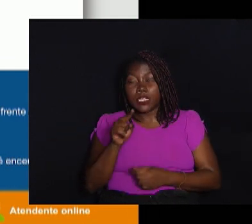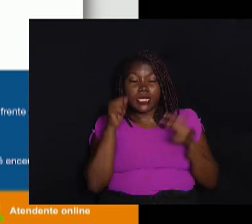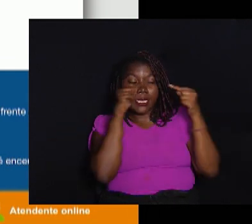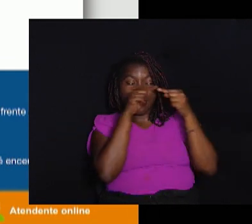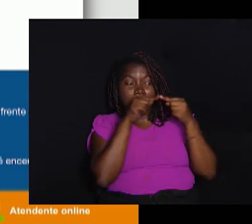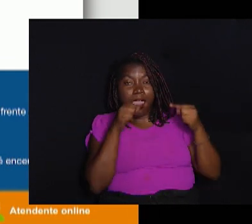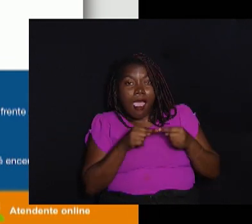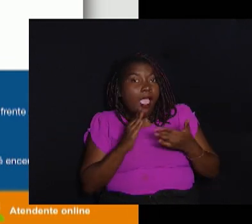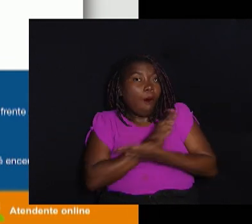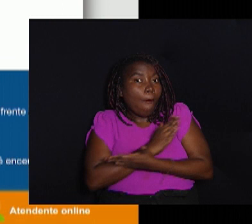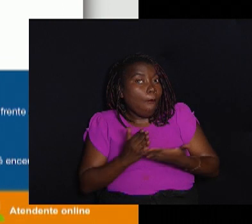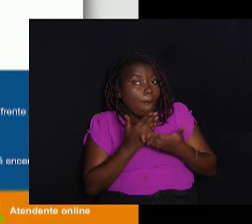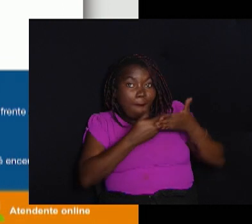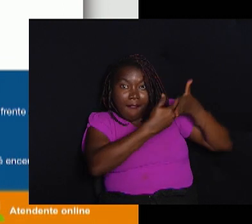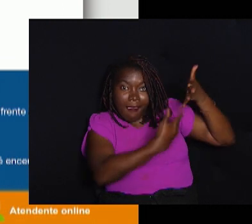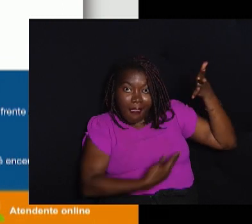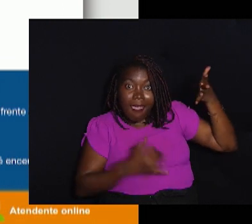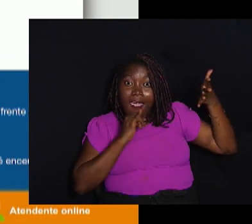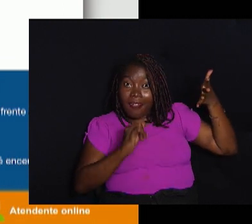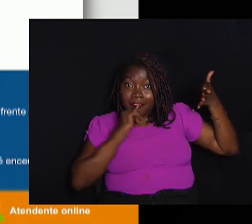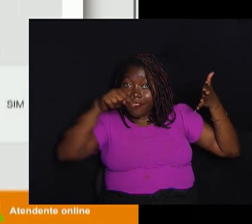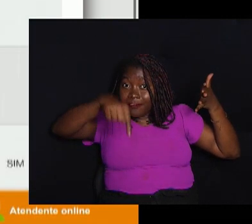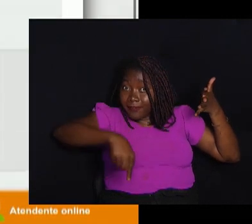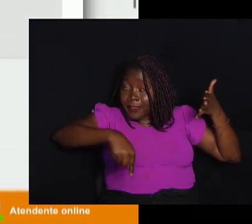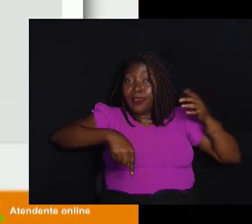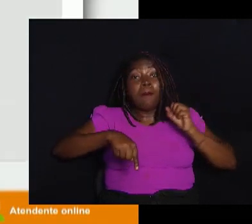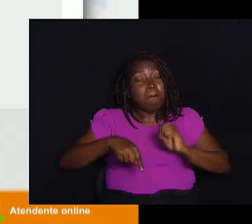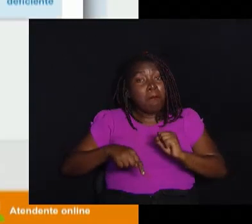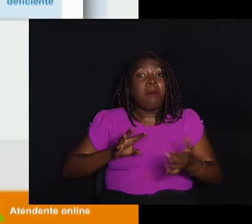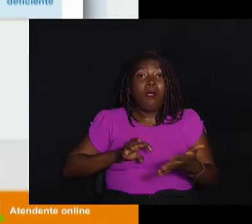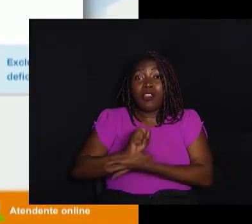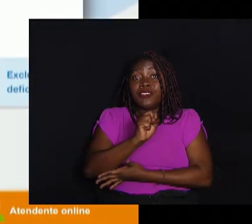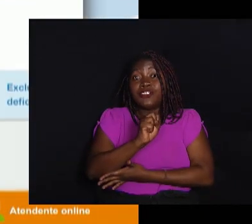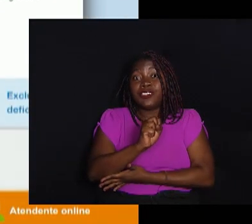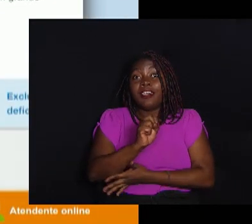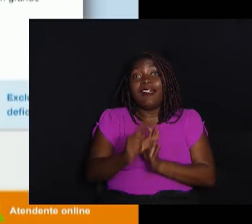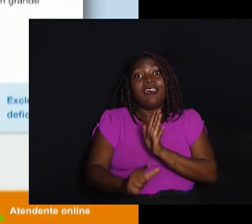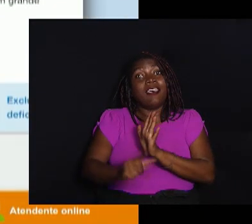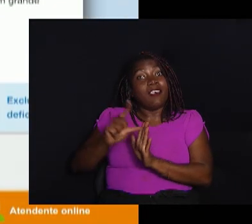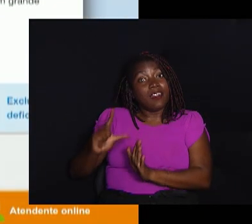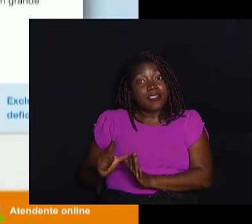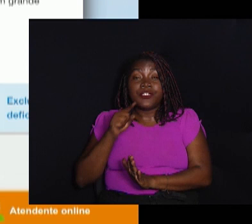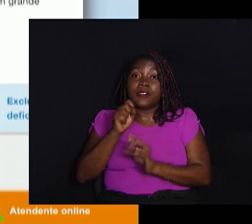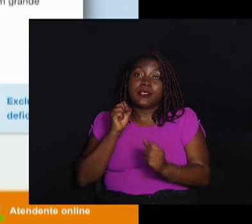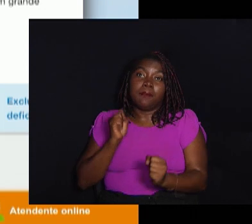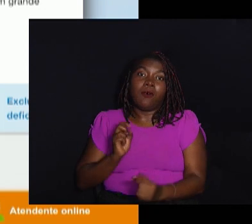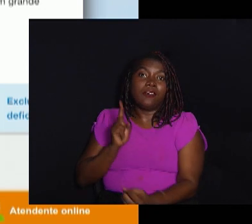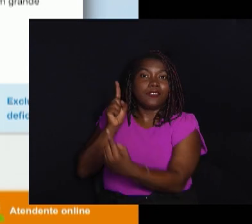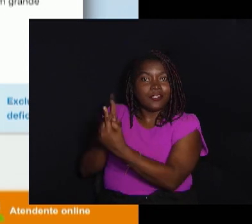em algumas delas que eu falei aqui, você pode se inscrever e antes você pode ir lá no